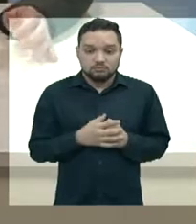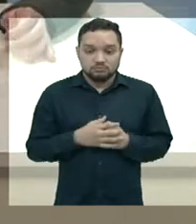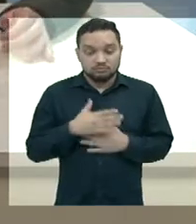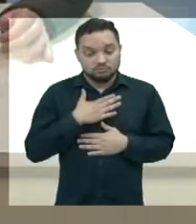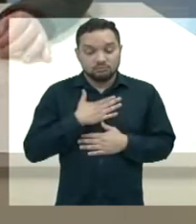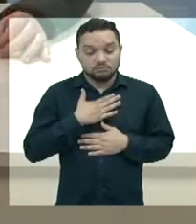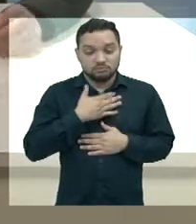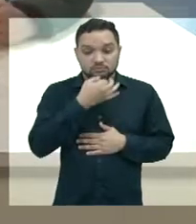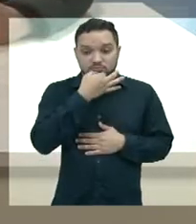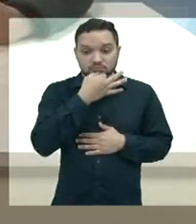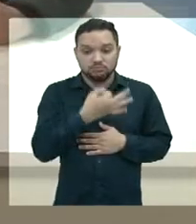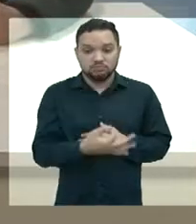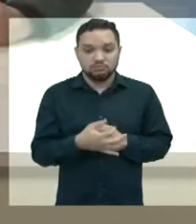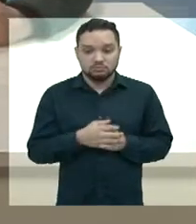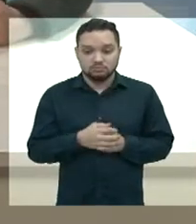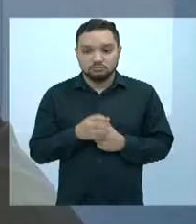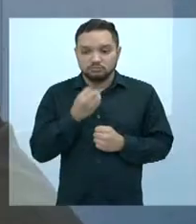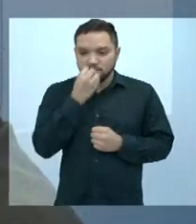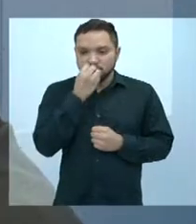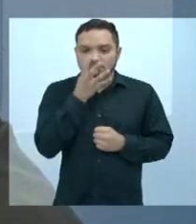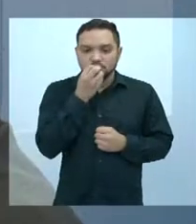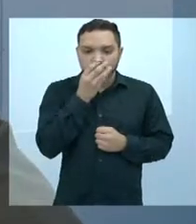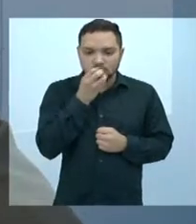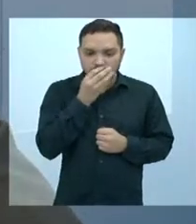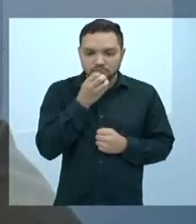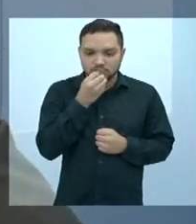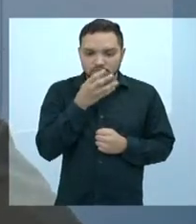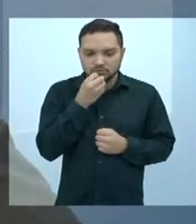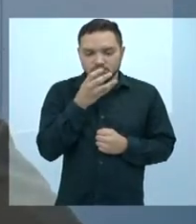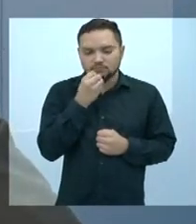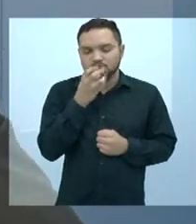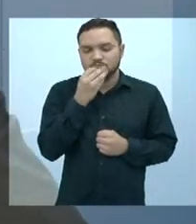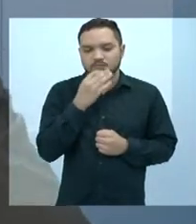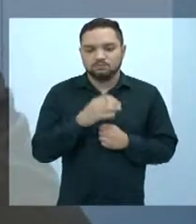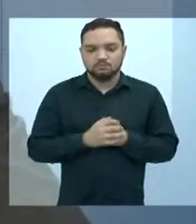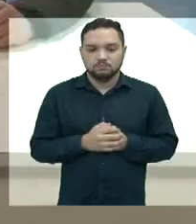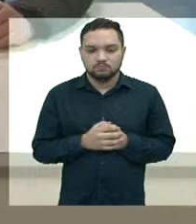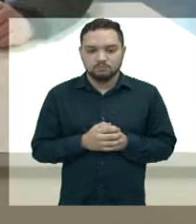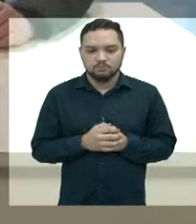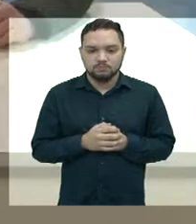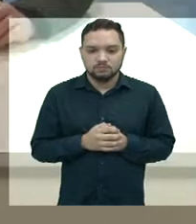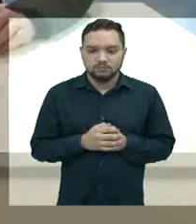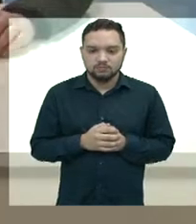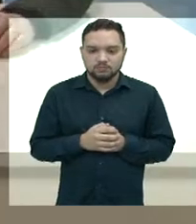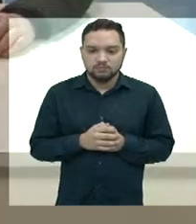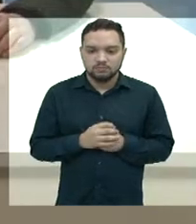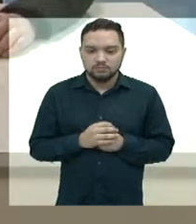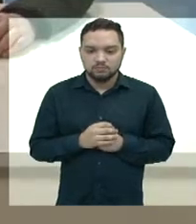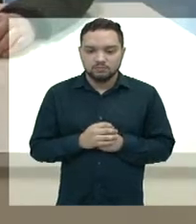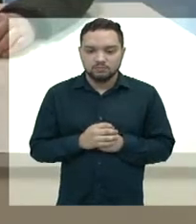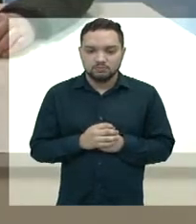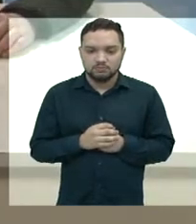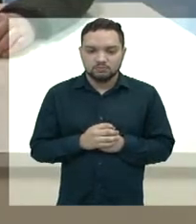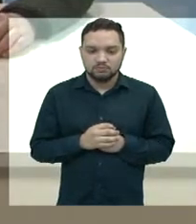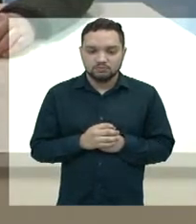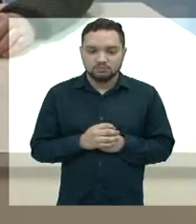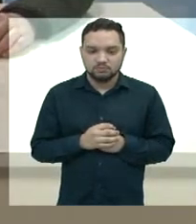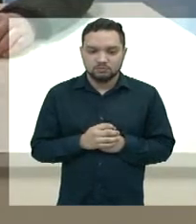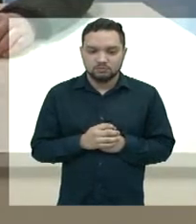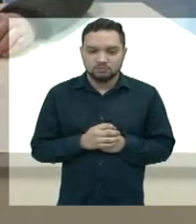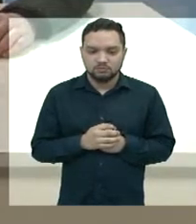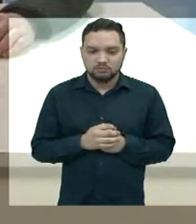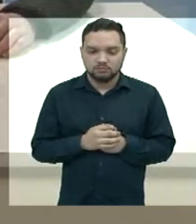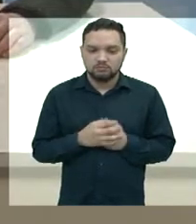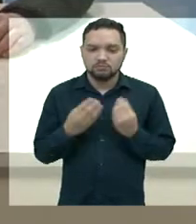minha avaliação, isso será uma nova construção simbólica. Pois é. Qual é o retrato de hoje e